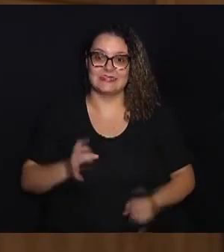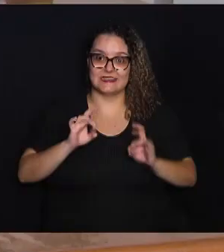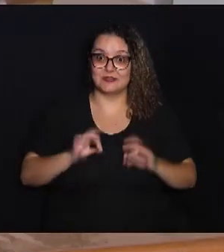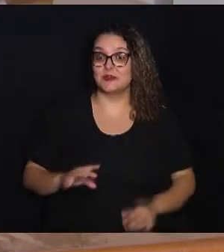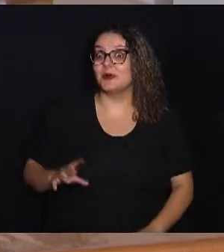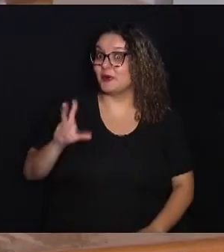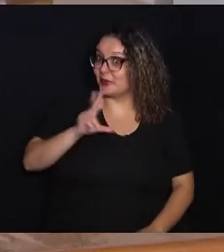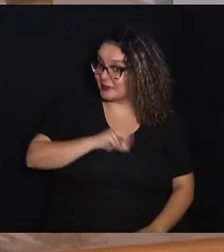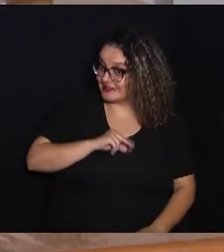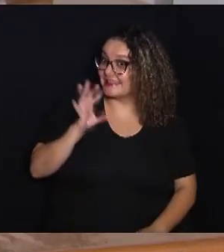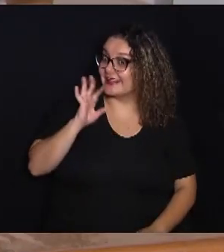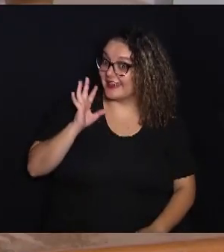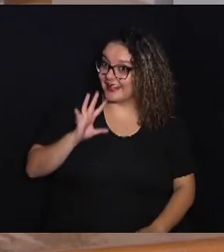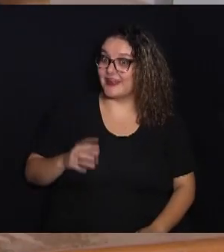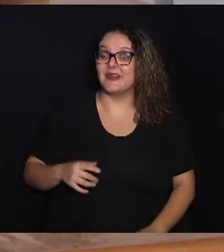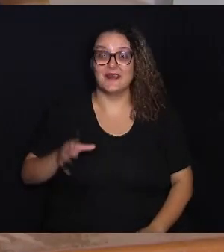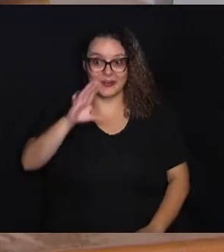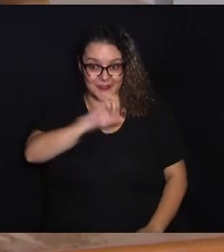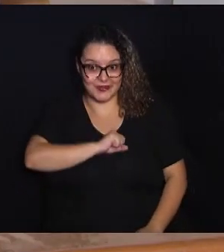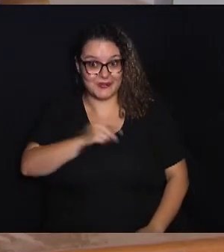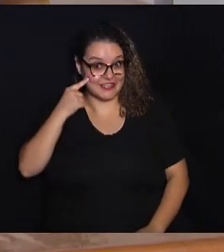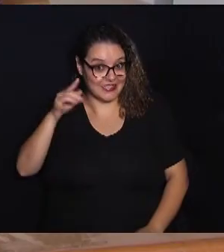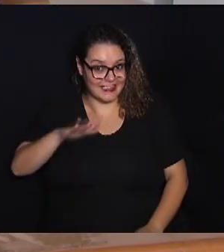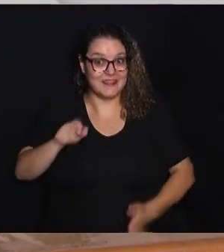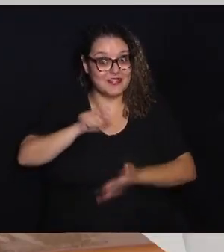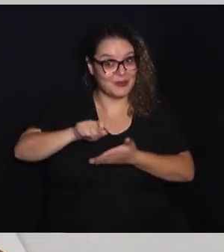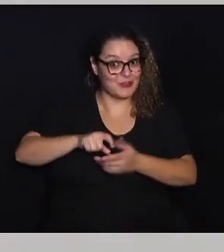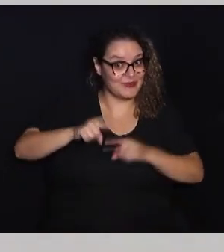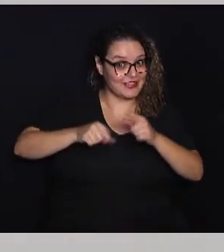Então pegue o papel e a caneta e anote os materiais.